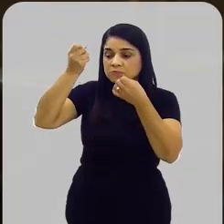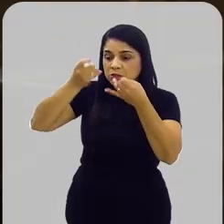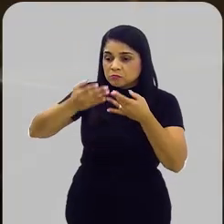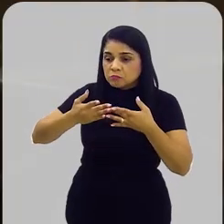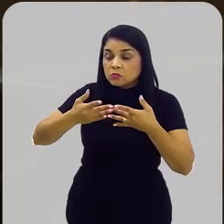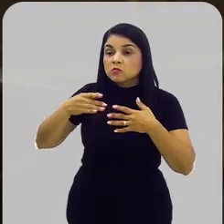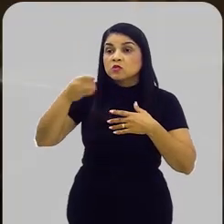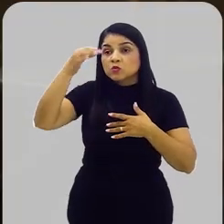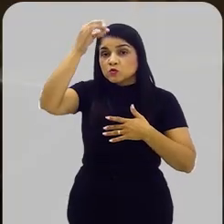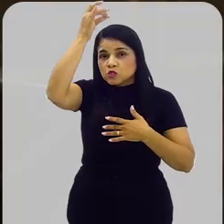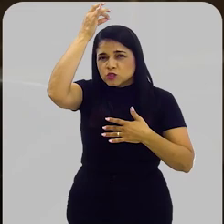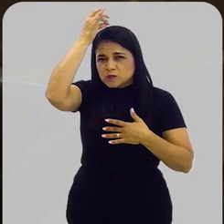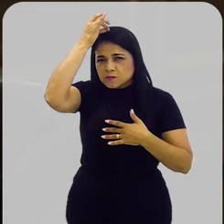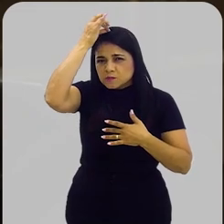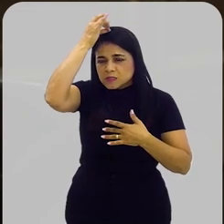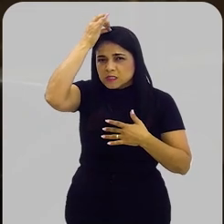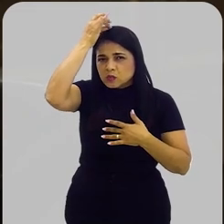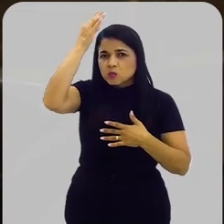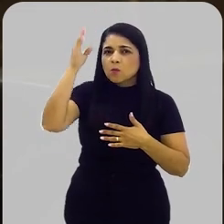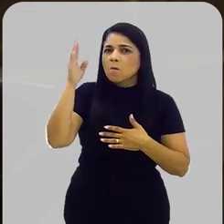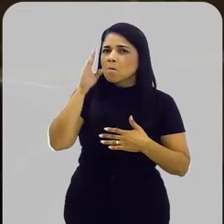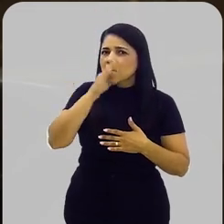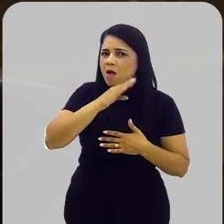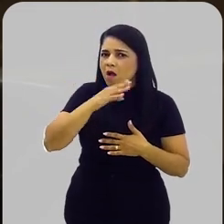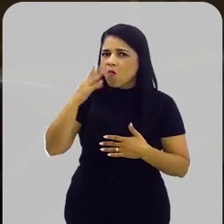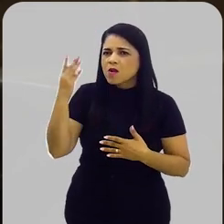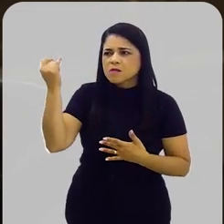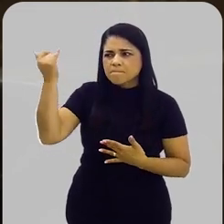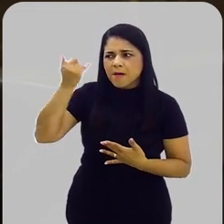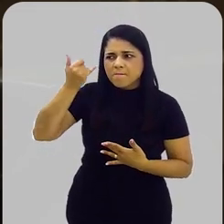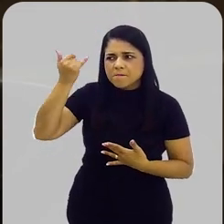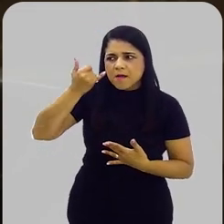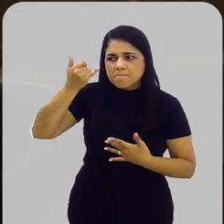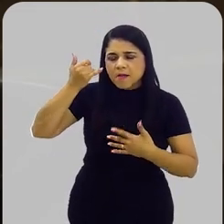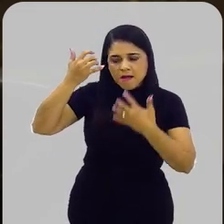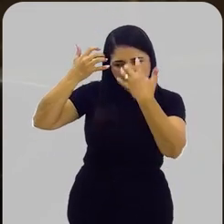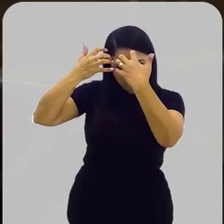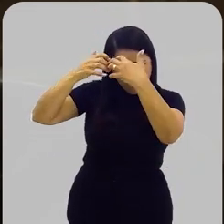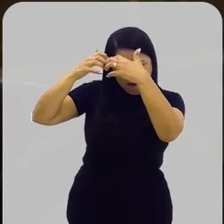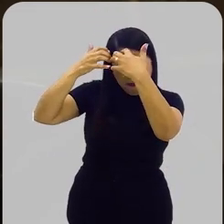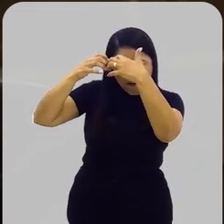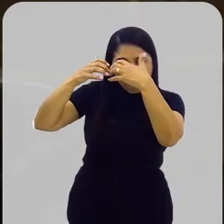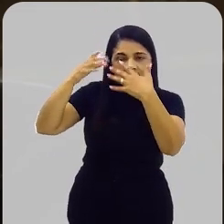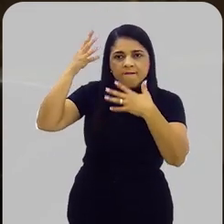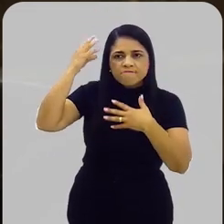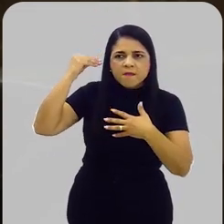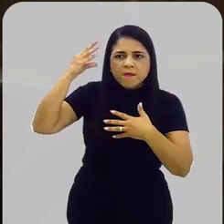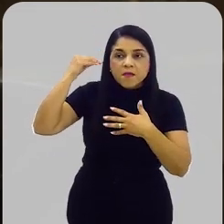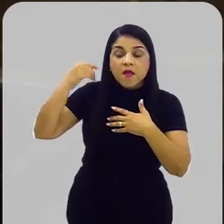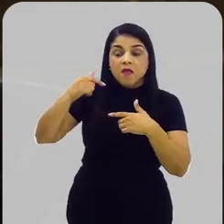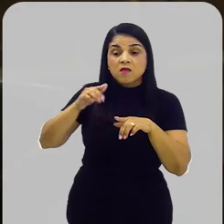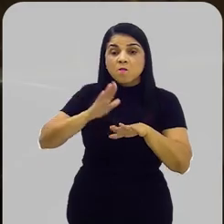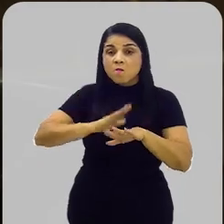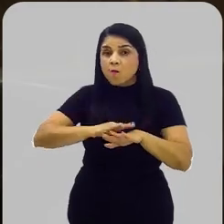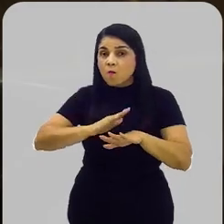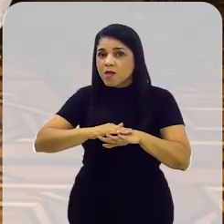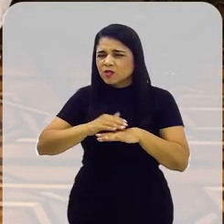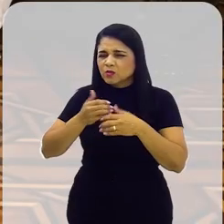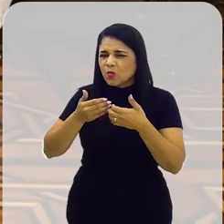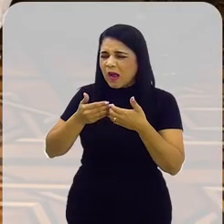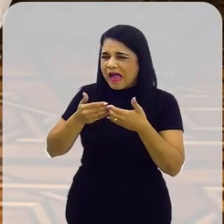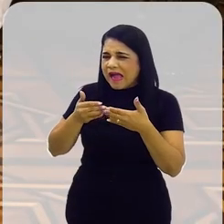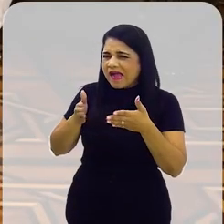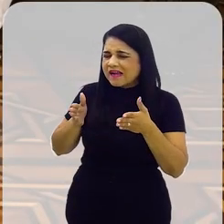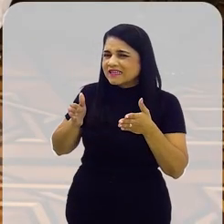O espírito maligno, né? Então, realmente, em algum momento eu dei brecha, né? E abriu portas para que